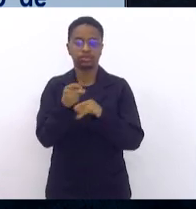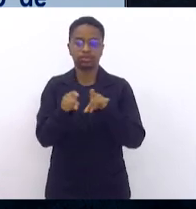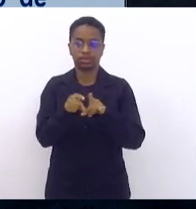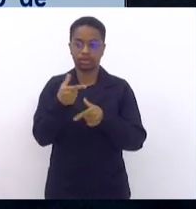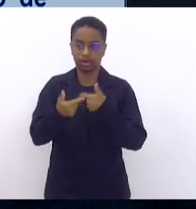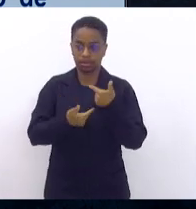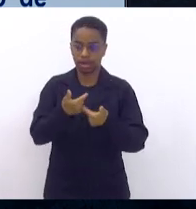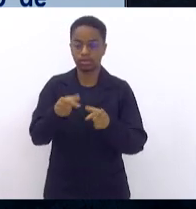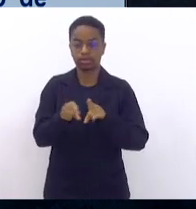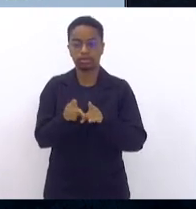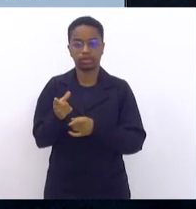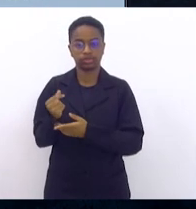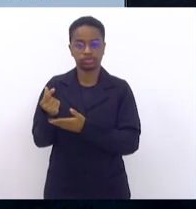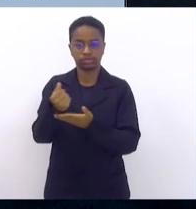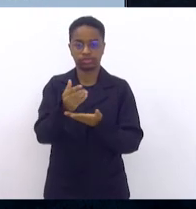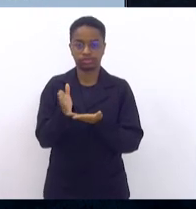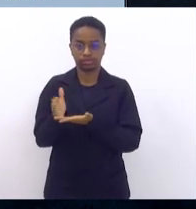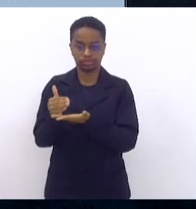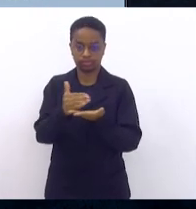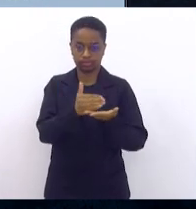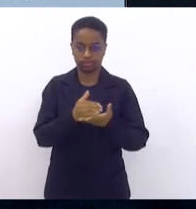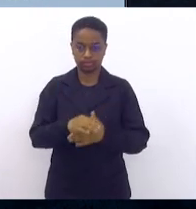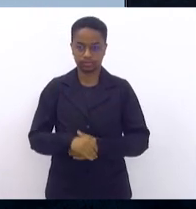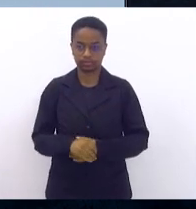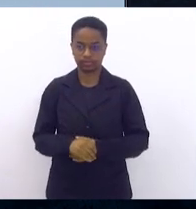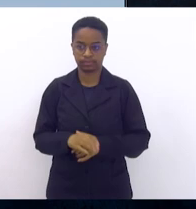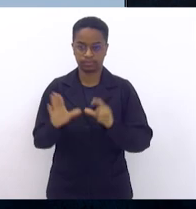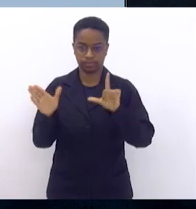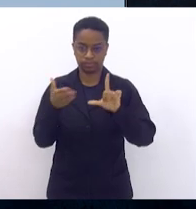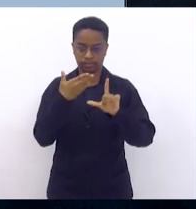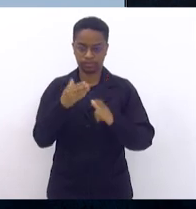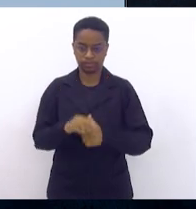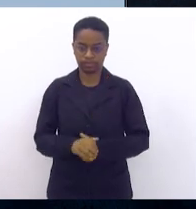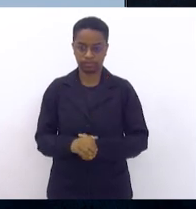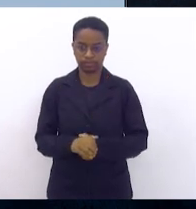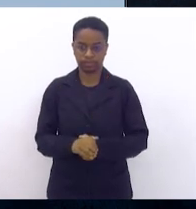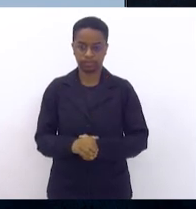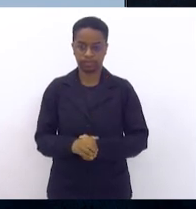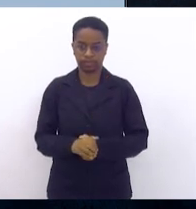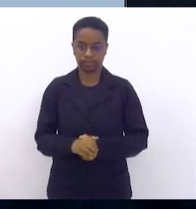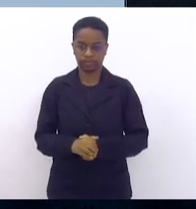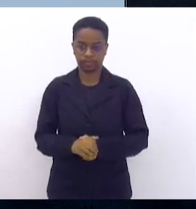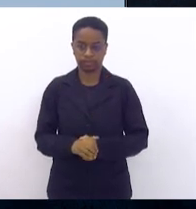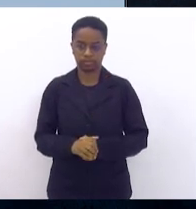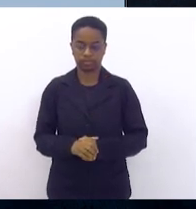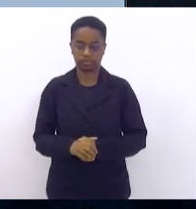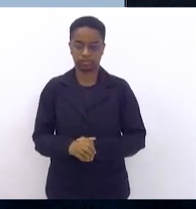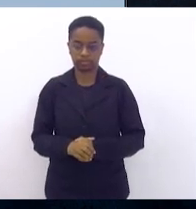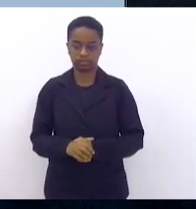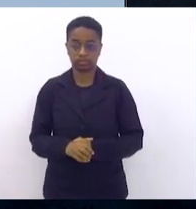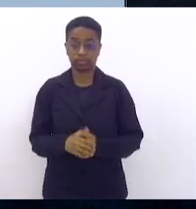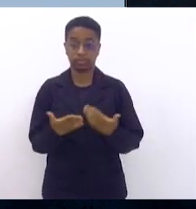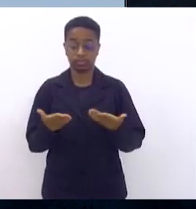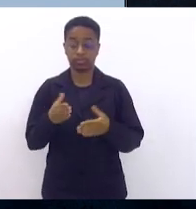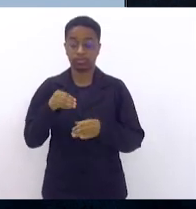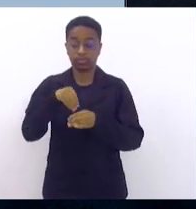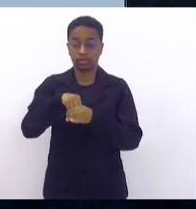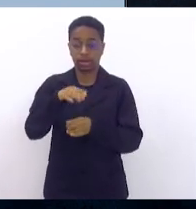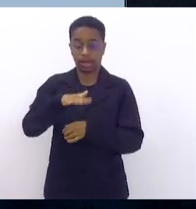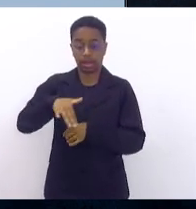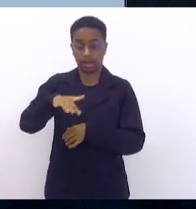pode passar pode passar mais uma por favor então dentro dessa Perspectiva